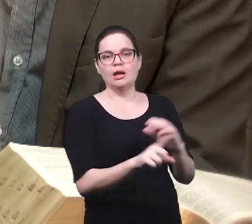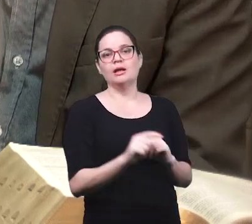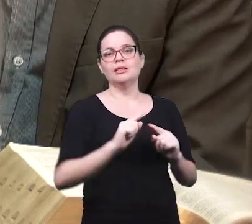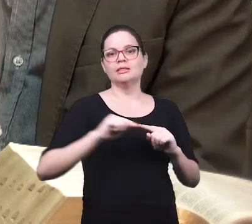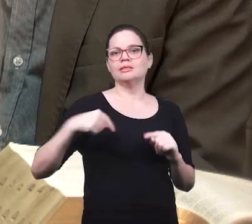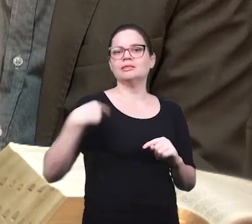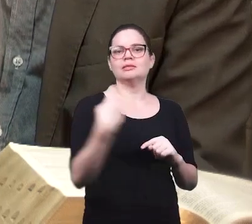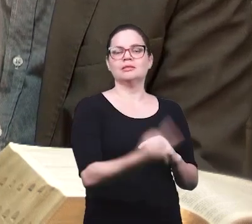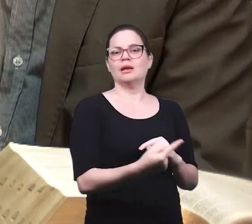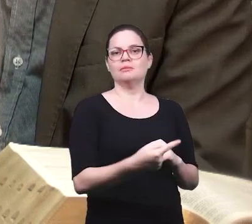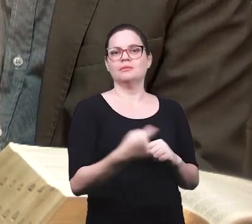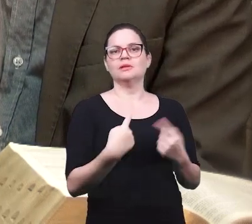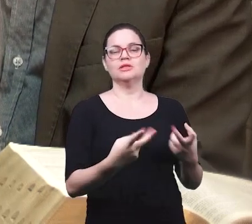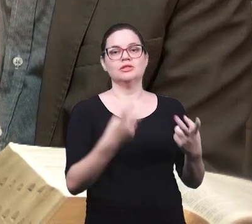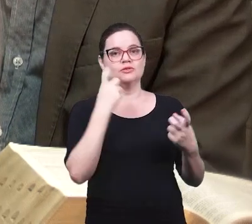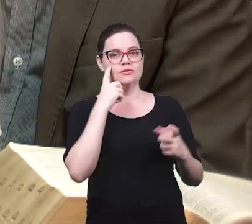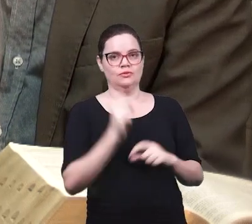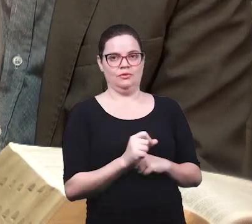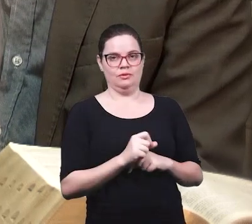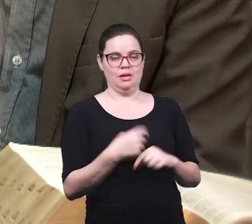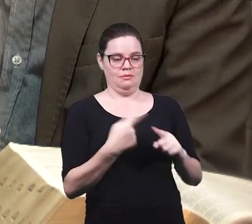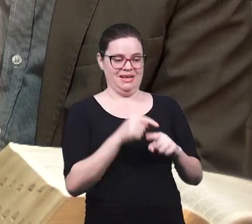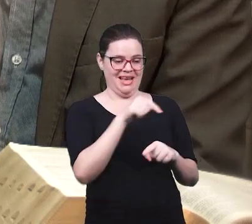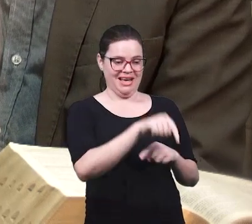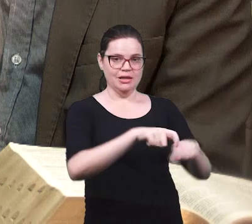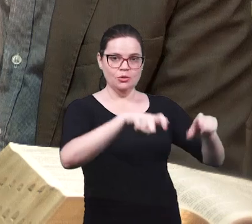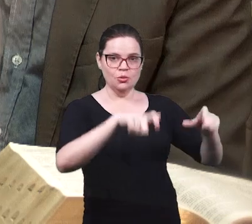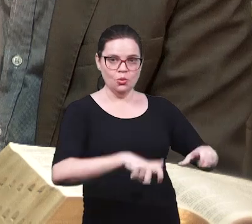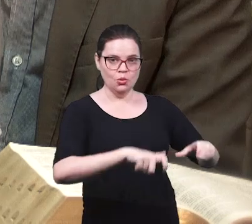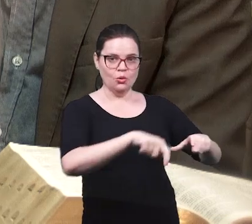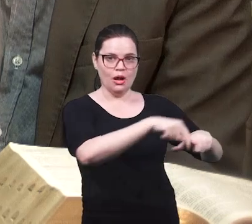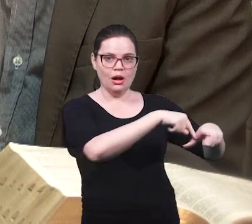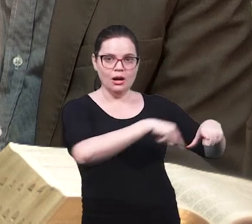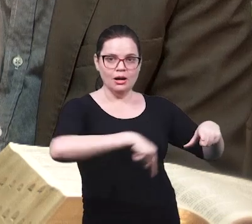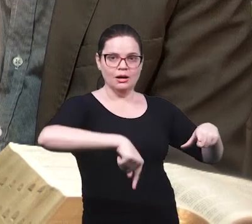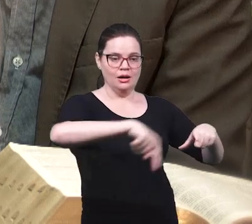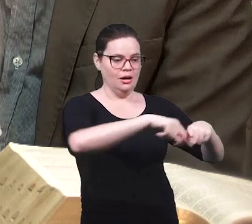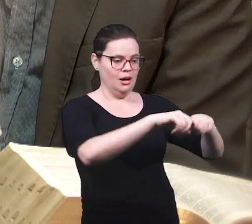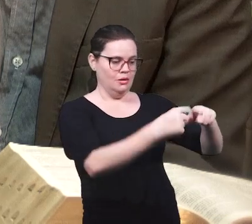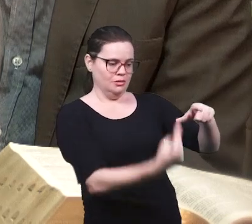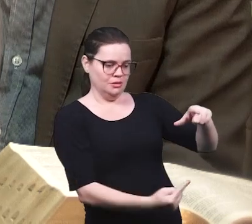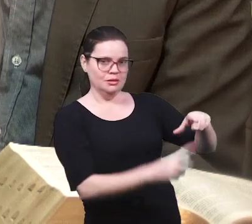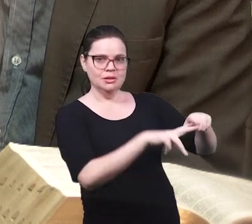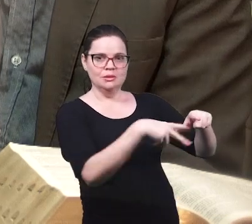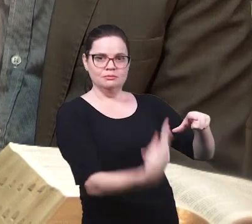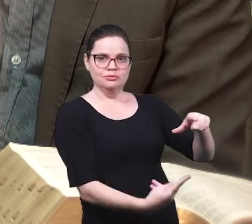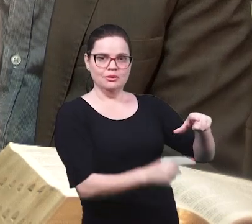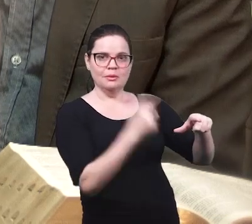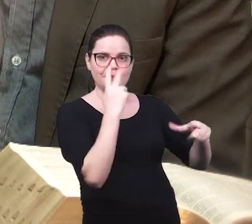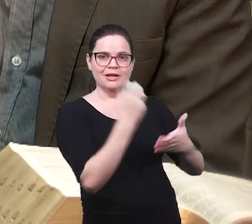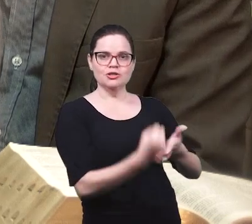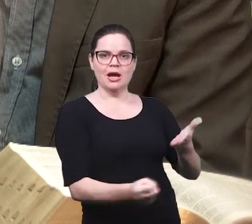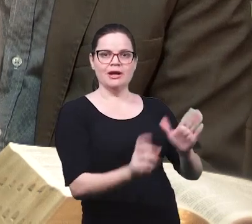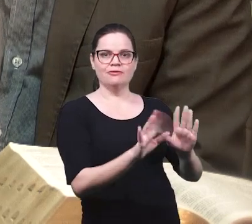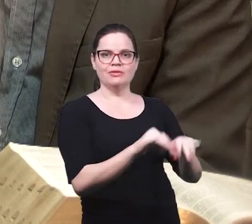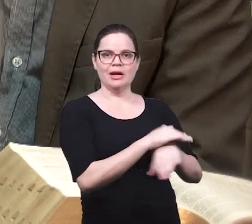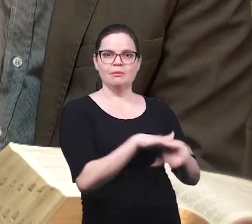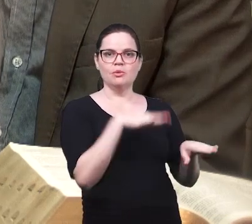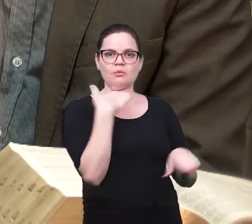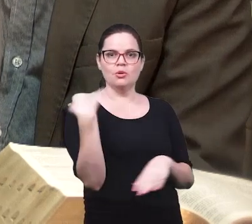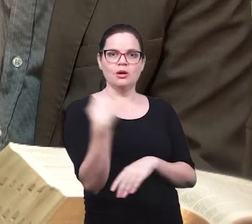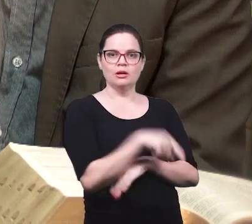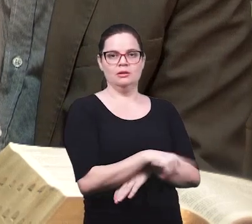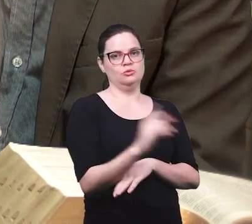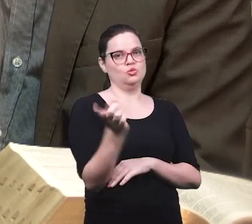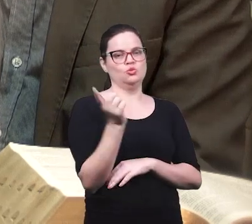a pouco, né? No decorrer do programa, nós vemos que a cova, naquele momento, não era o fim da história de